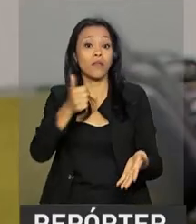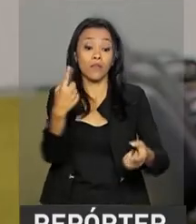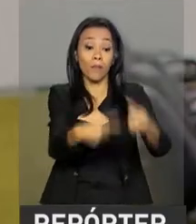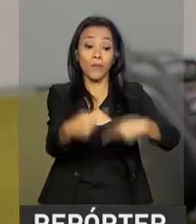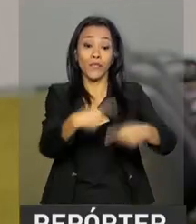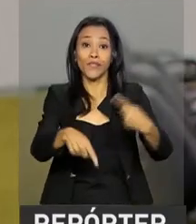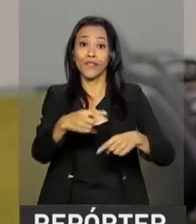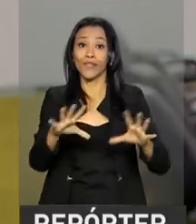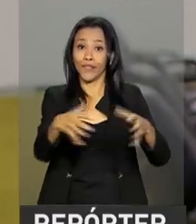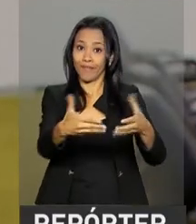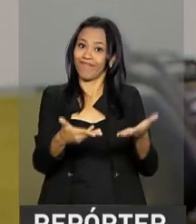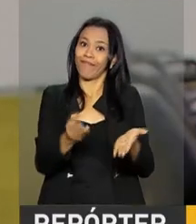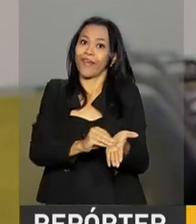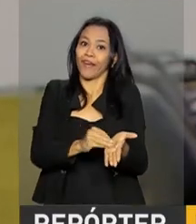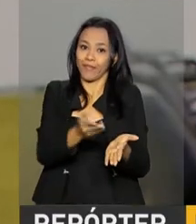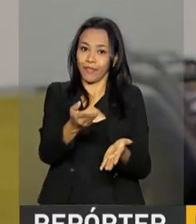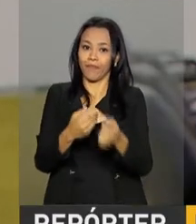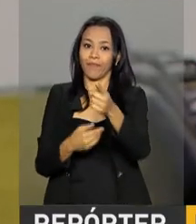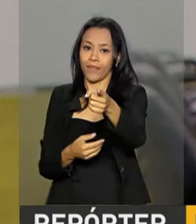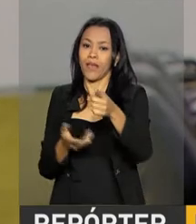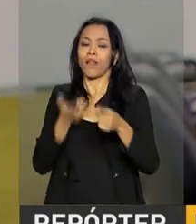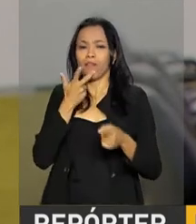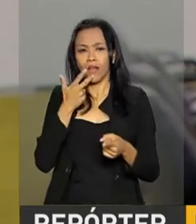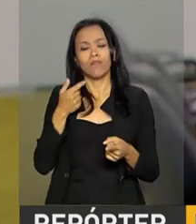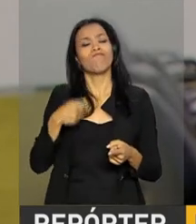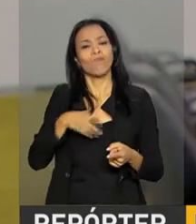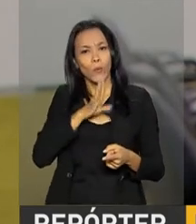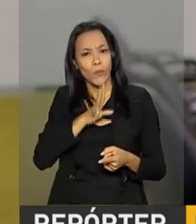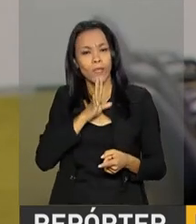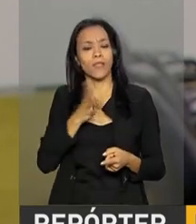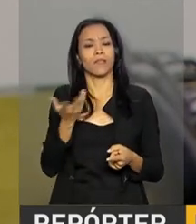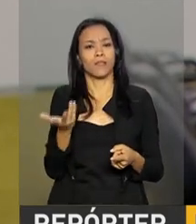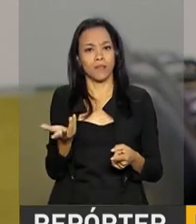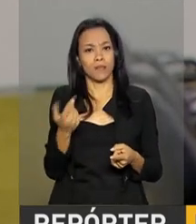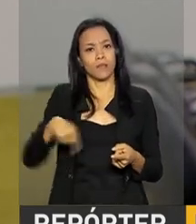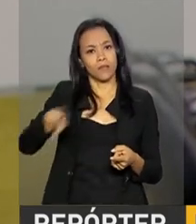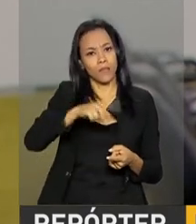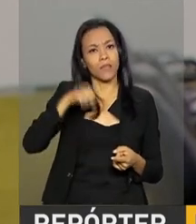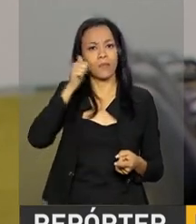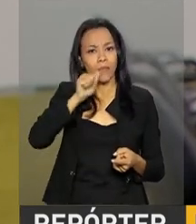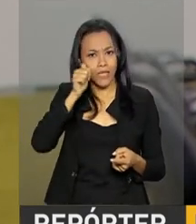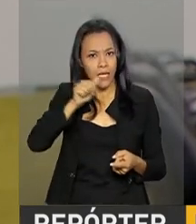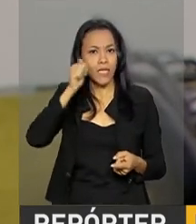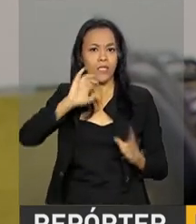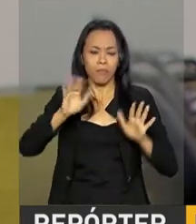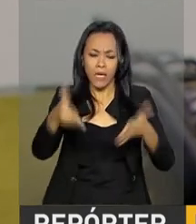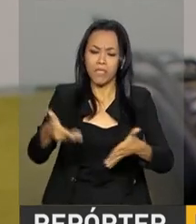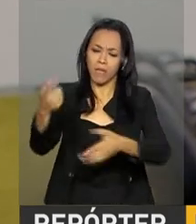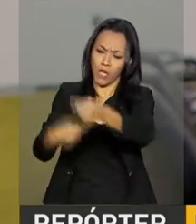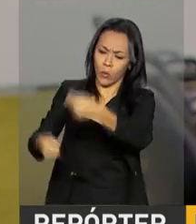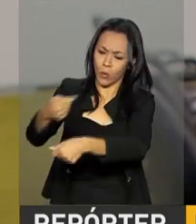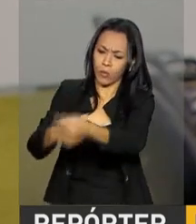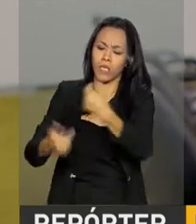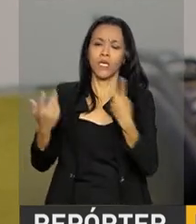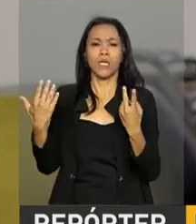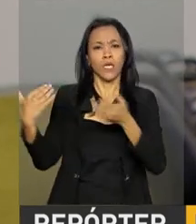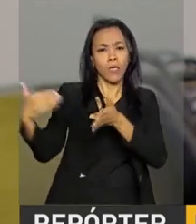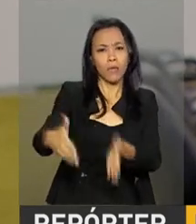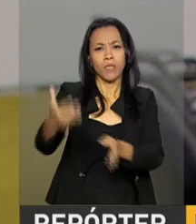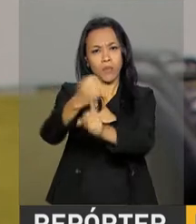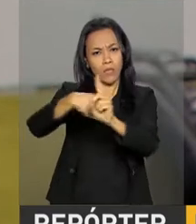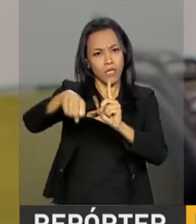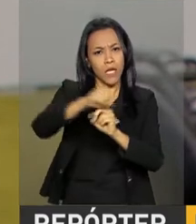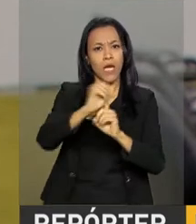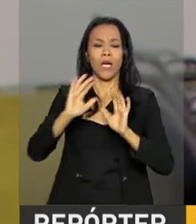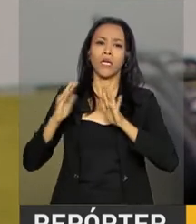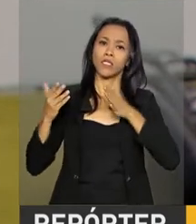um reconhecimento da importância da dos a portos das mulheres para as economias para a sociedade pro